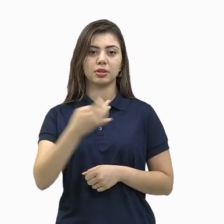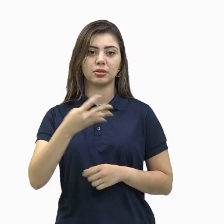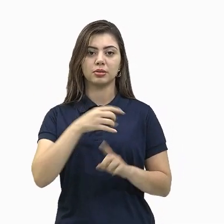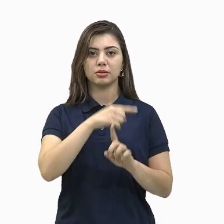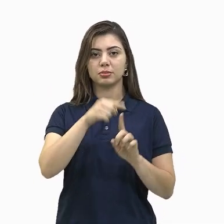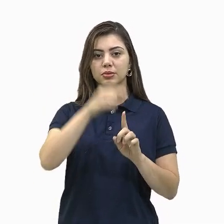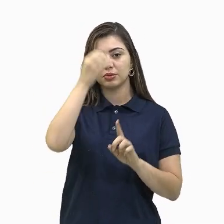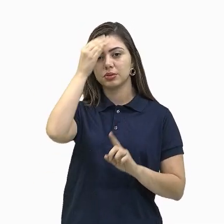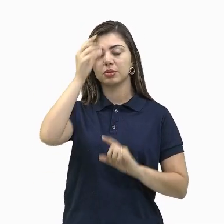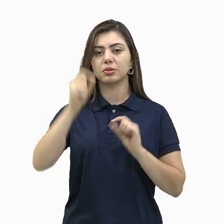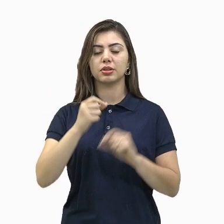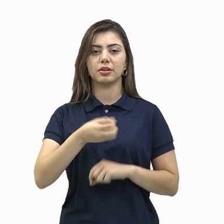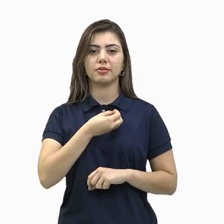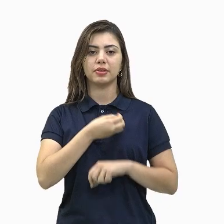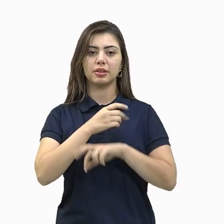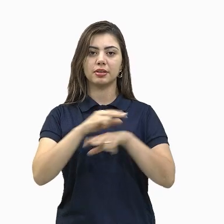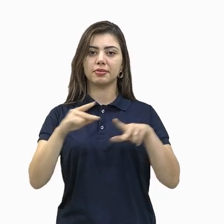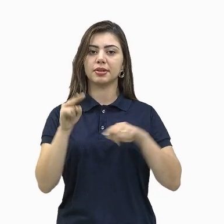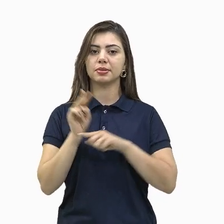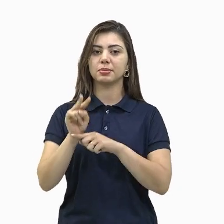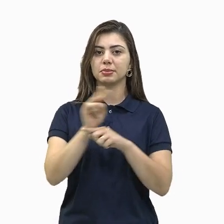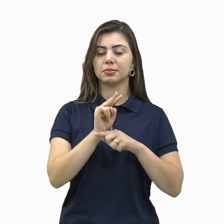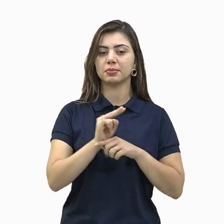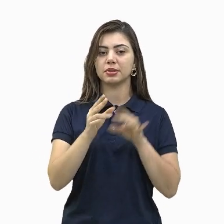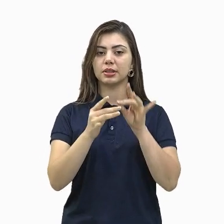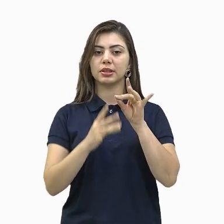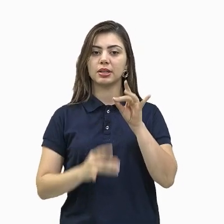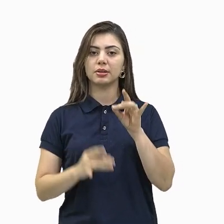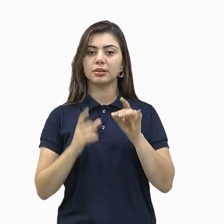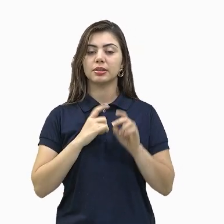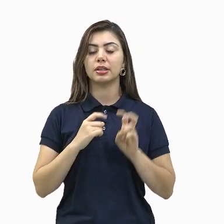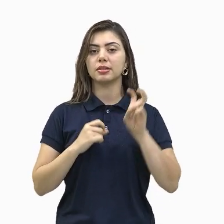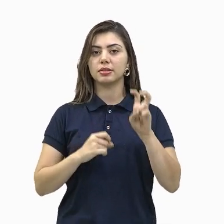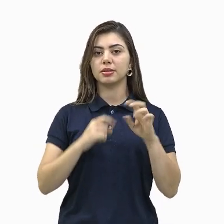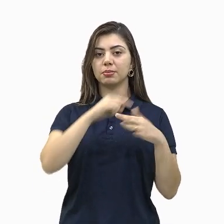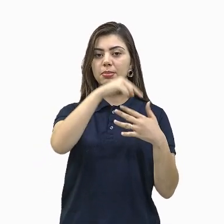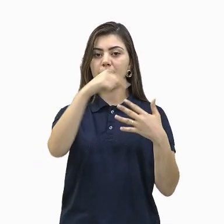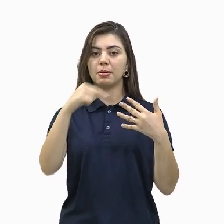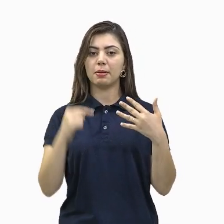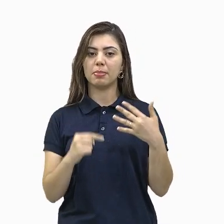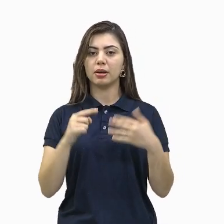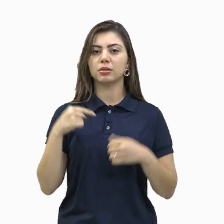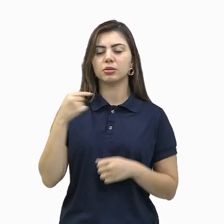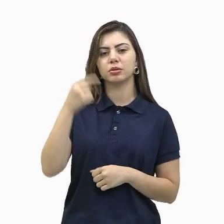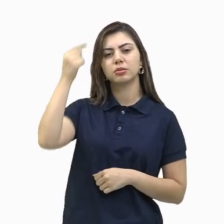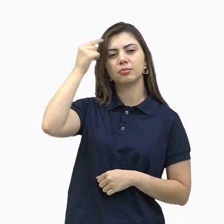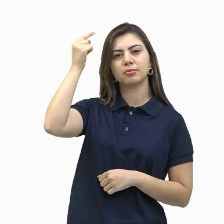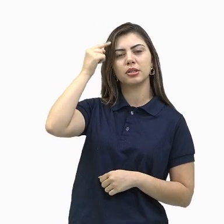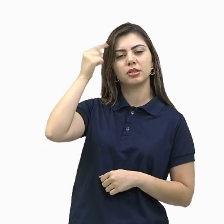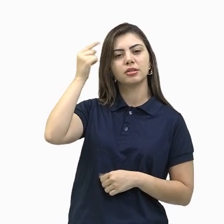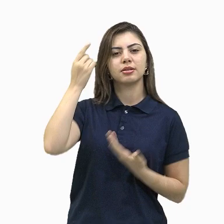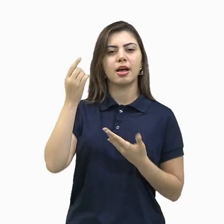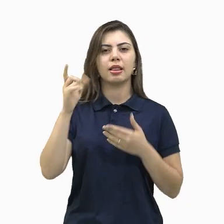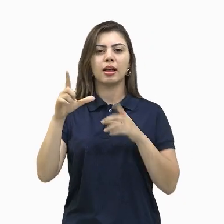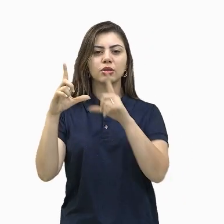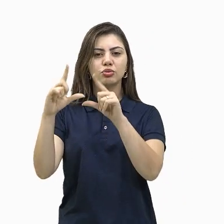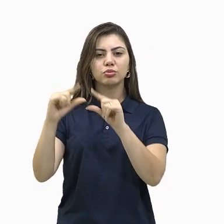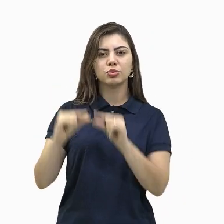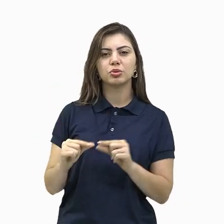da biodiversidade e o seu detalhamento é os 5R: repensar, reduzir,